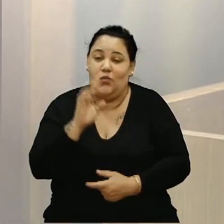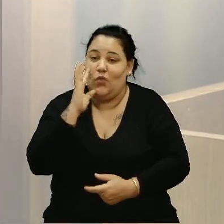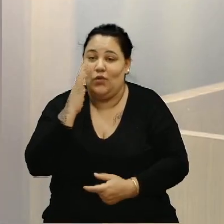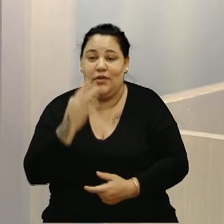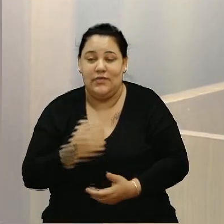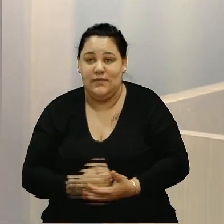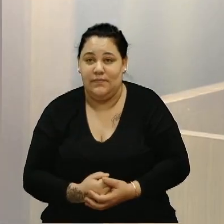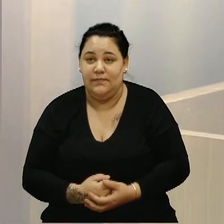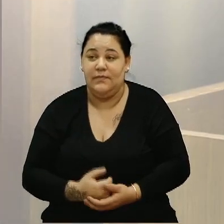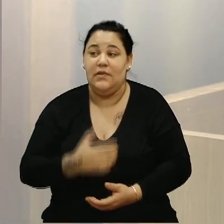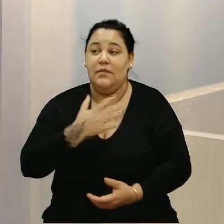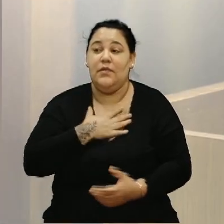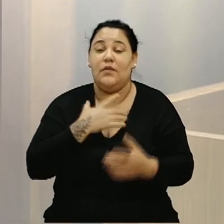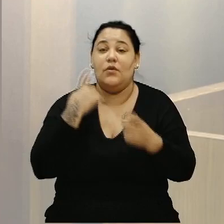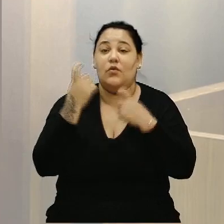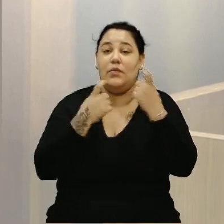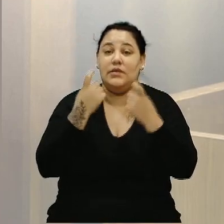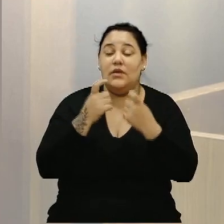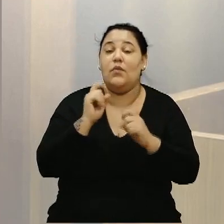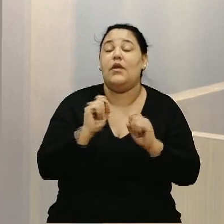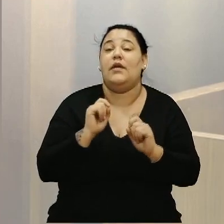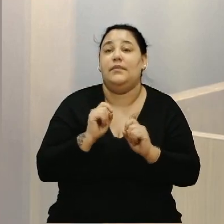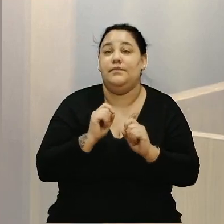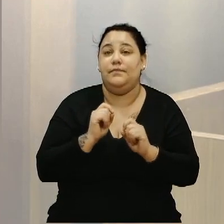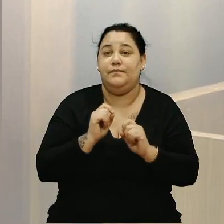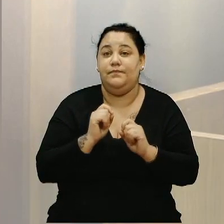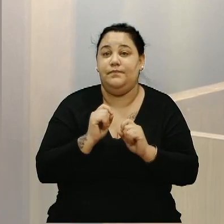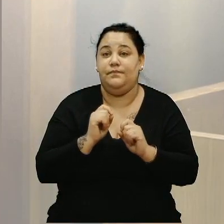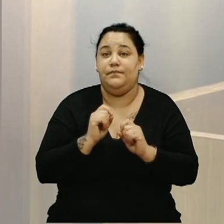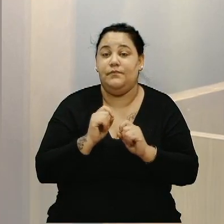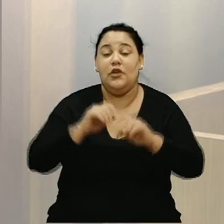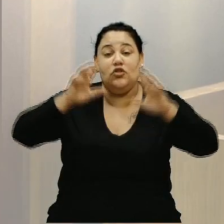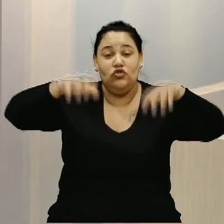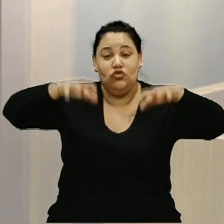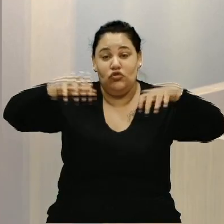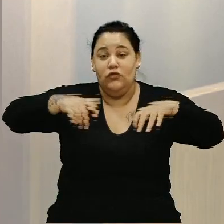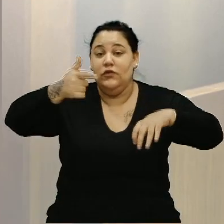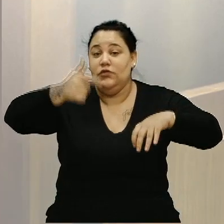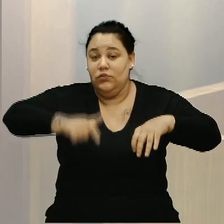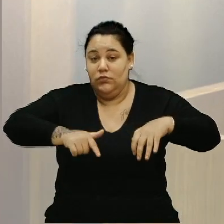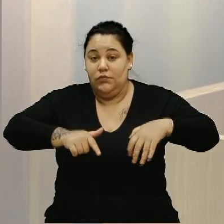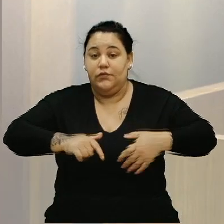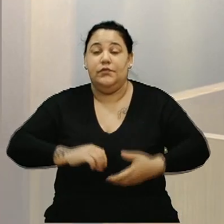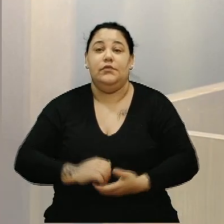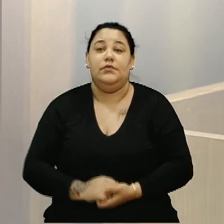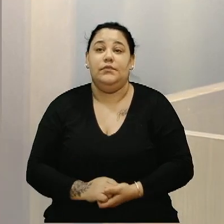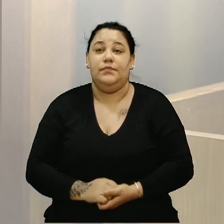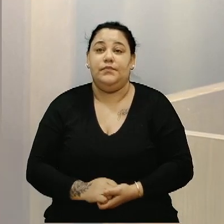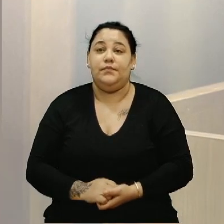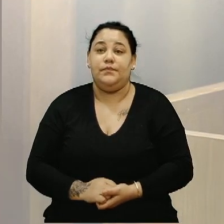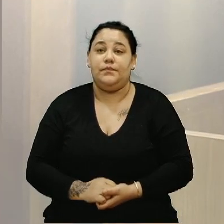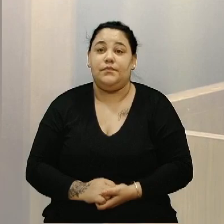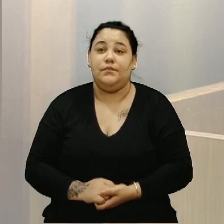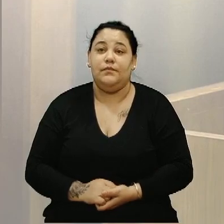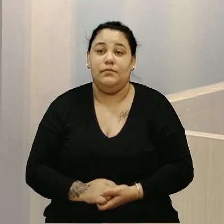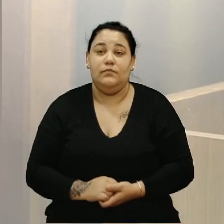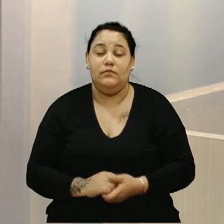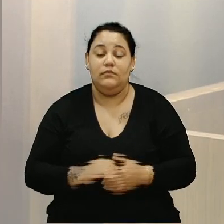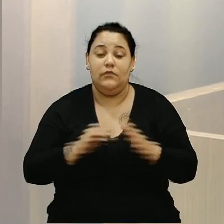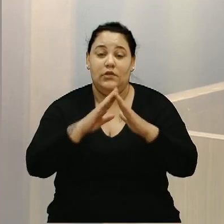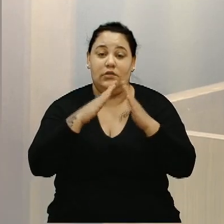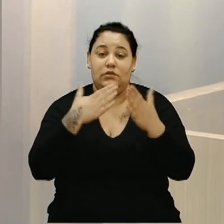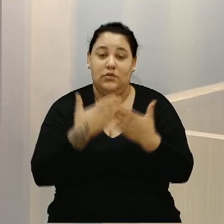minha preocupação é de que novas chuvas virão, a escola de ensino médio